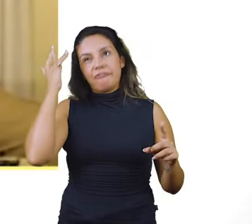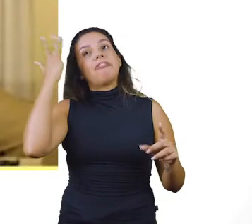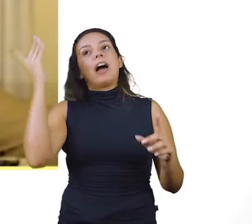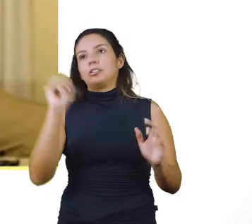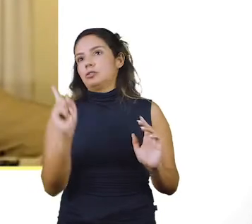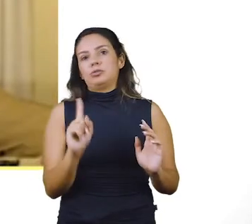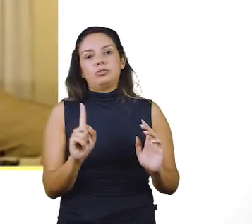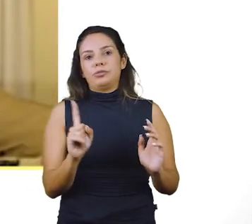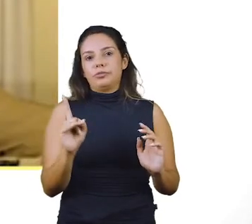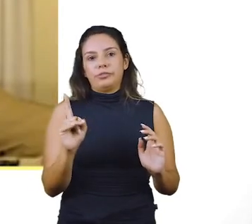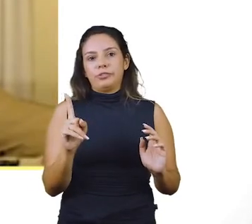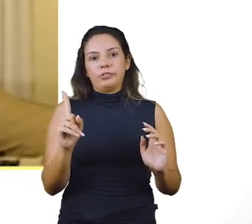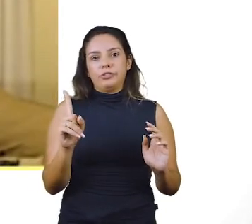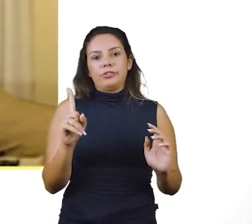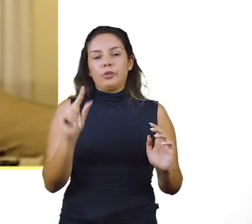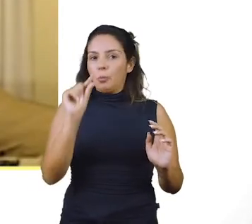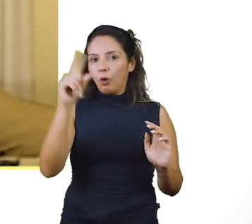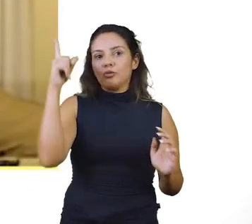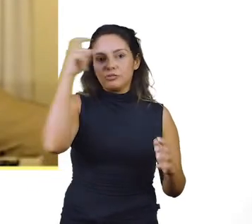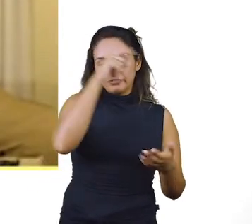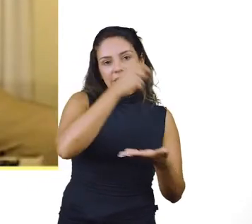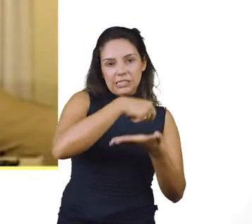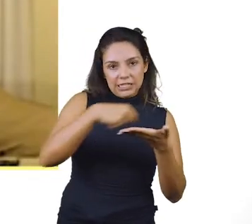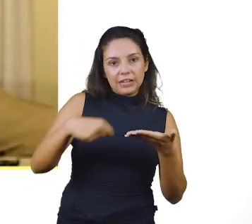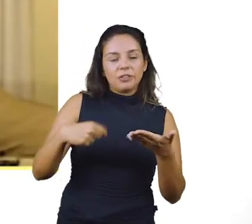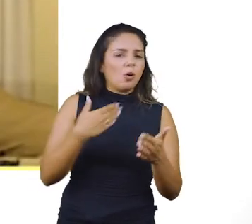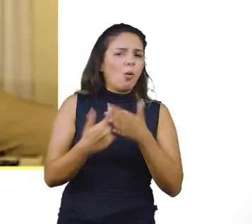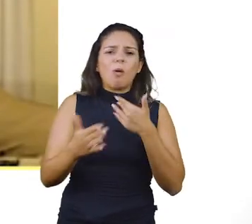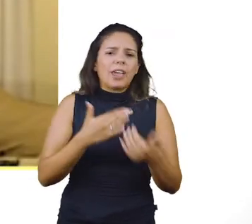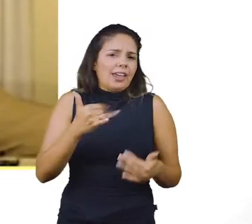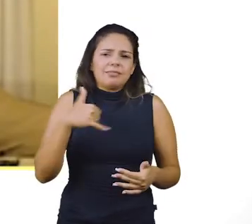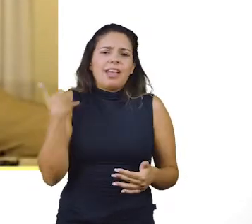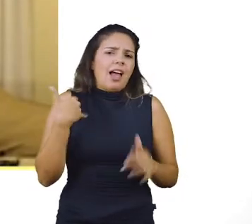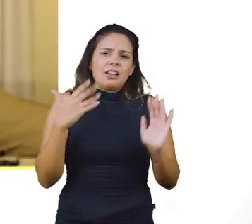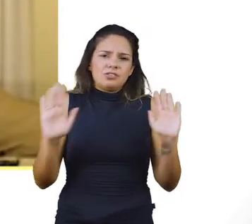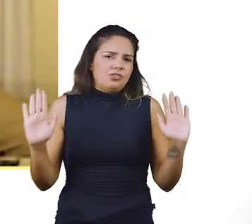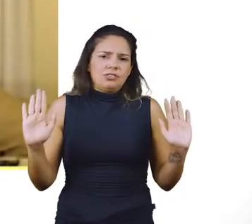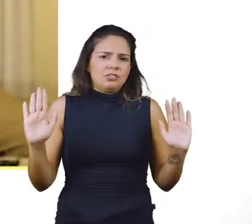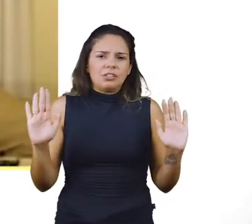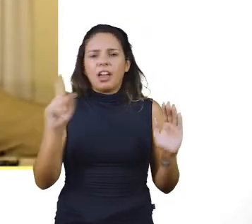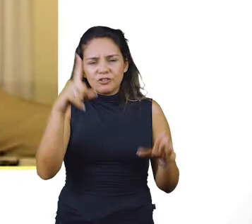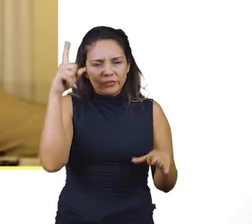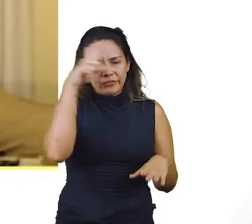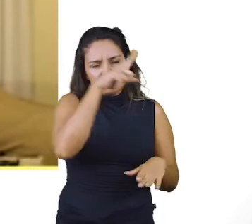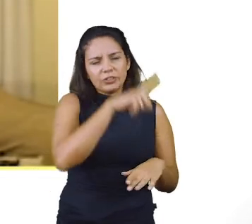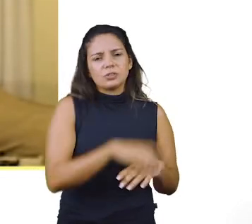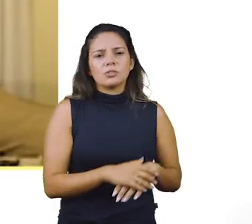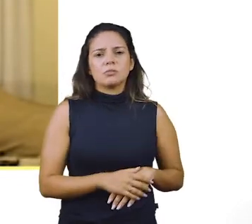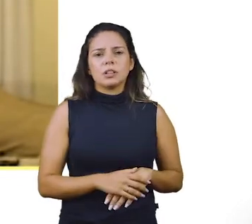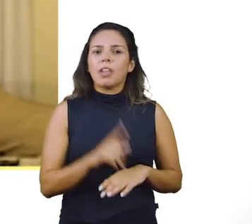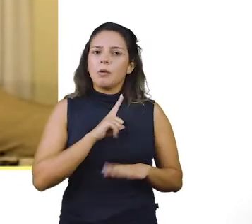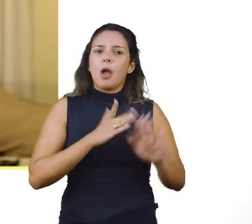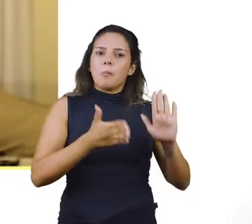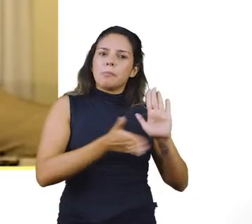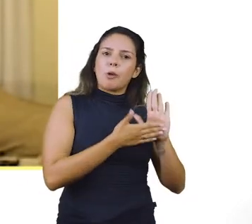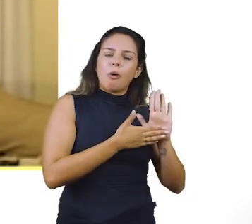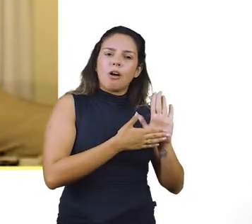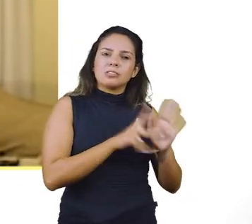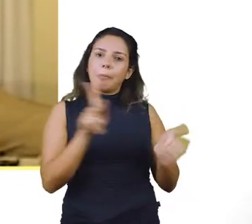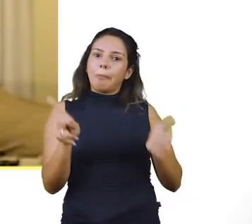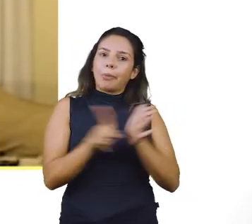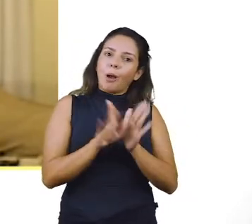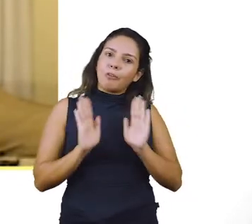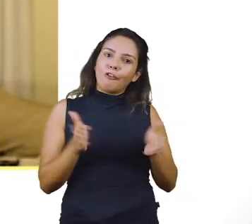escrever para qualquer faixa etária, quando você quer atingir um público, mas acho que dentro que se proponha a ter obras